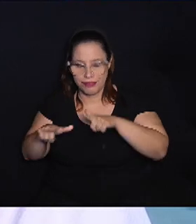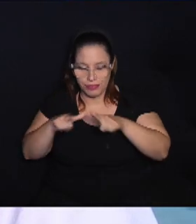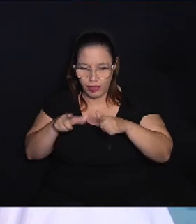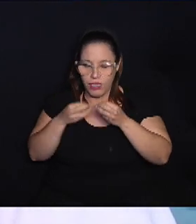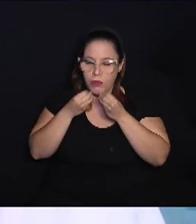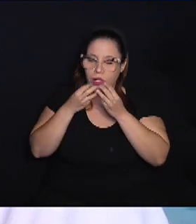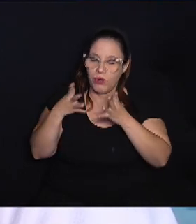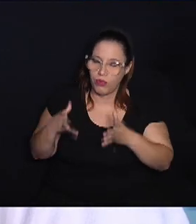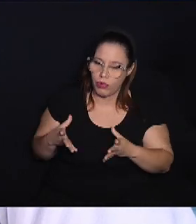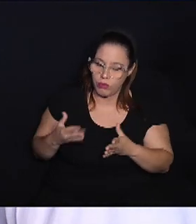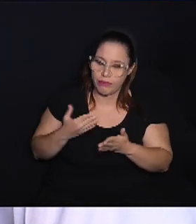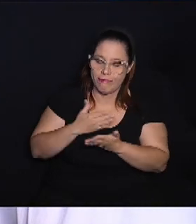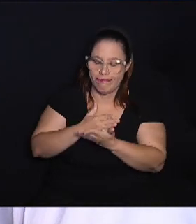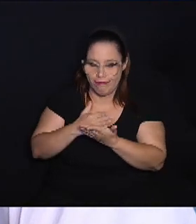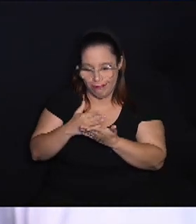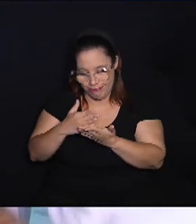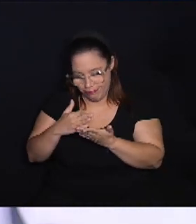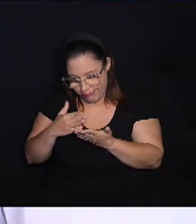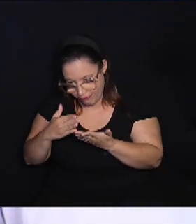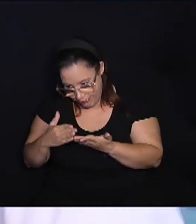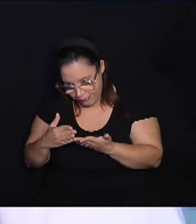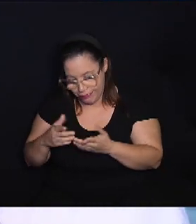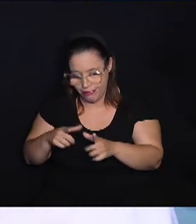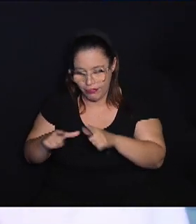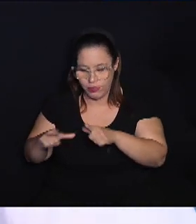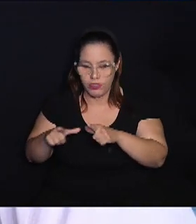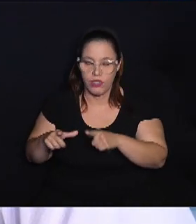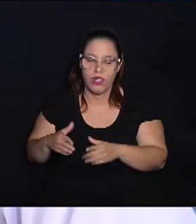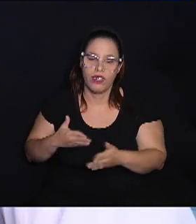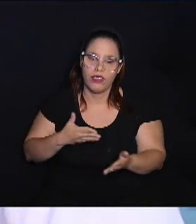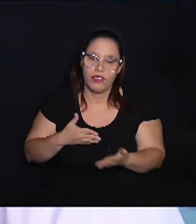consiga continuar nesse caminho e até melhorar, né?